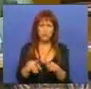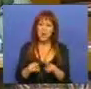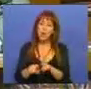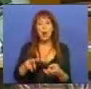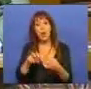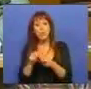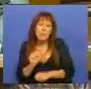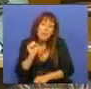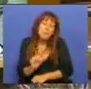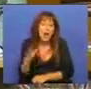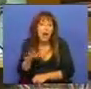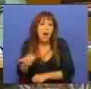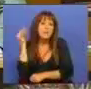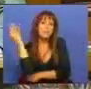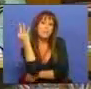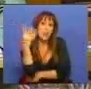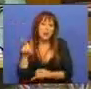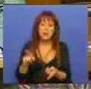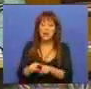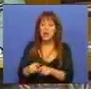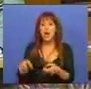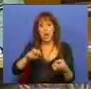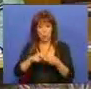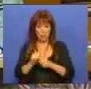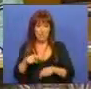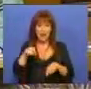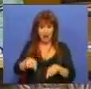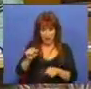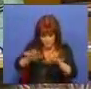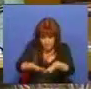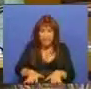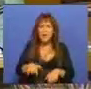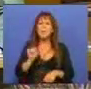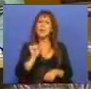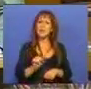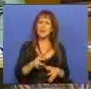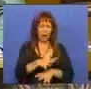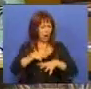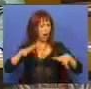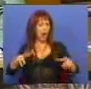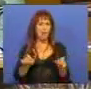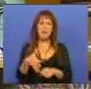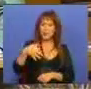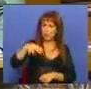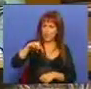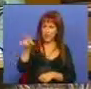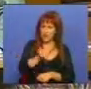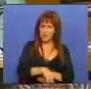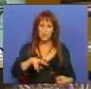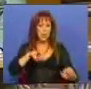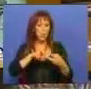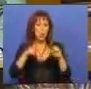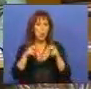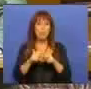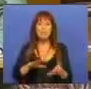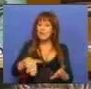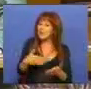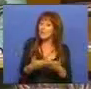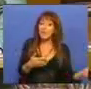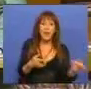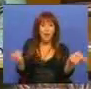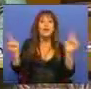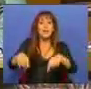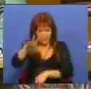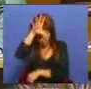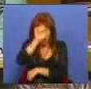um problema no Porto. É um problema que respeita a este Parlamento, à maioria do Partido Socialista, um problema que respeita